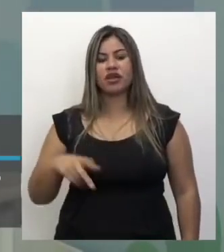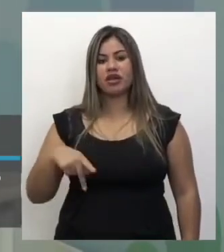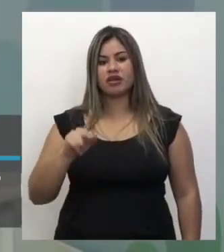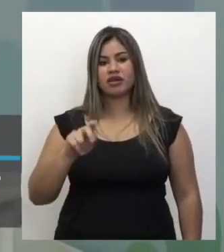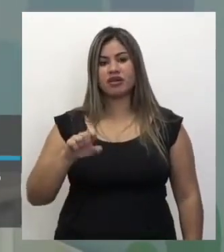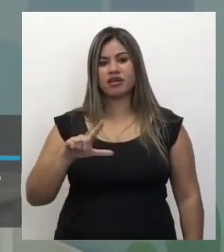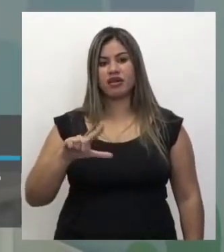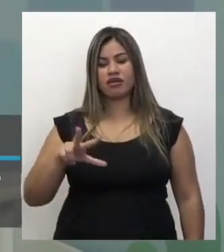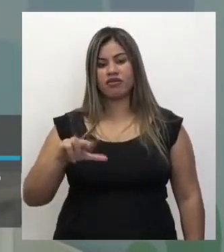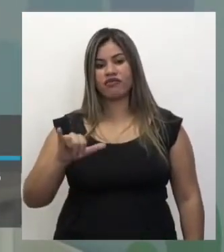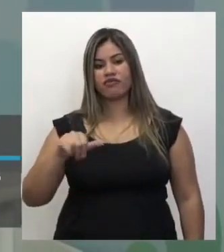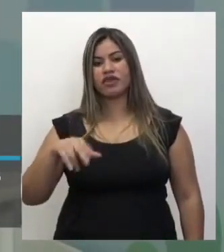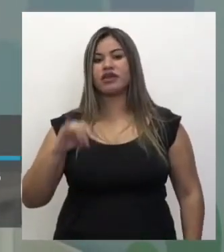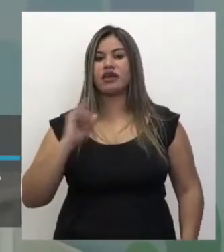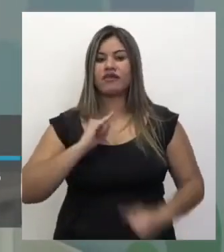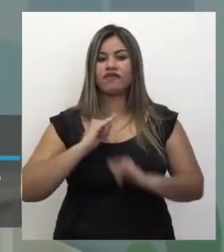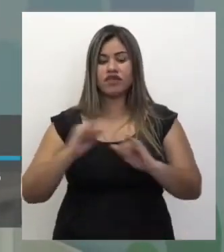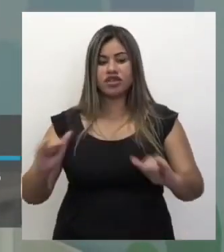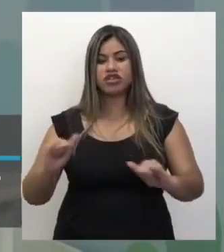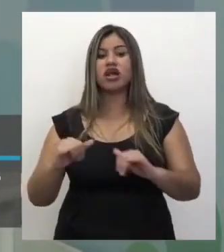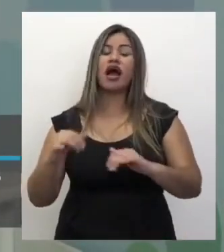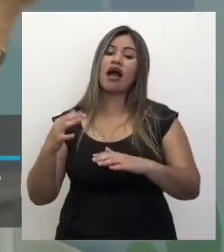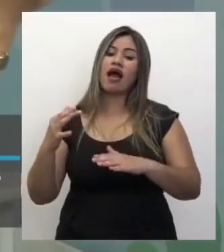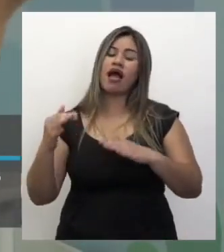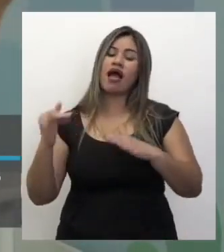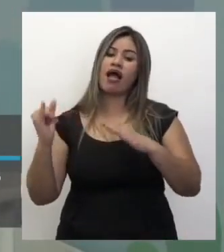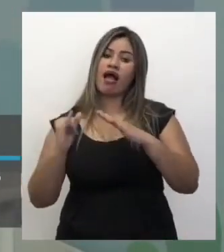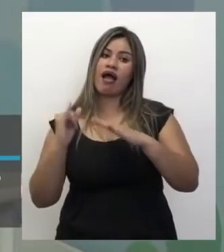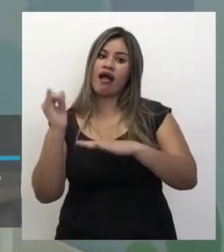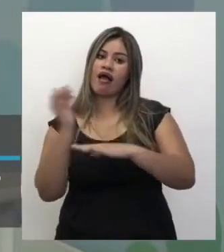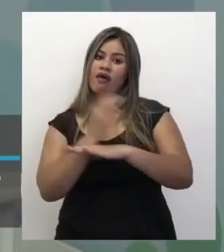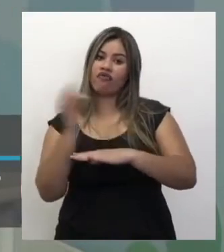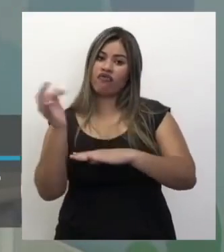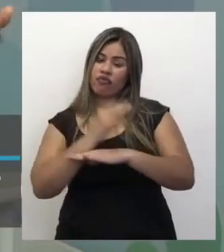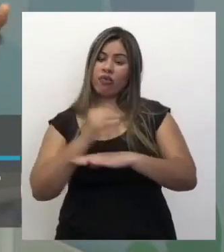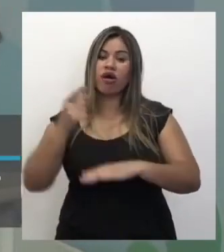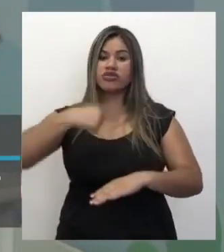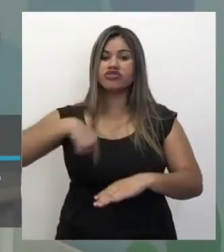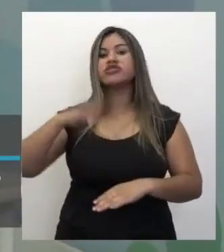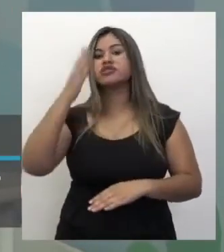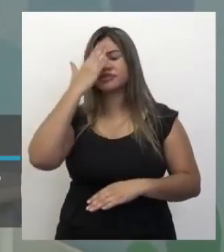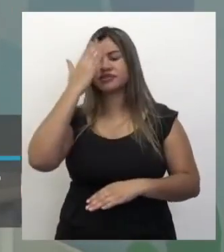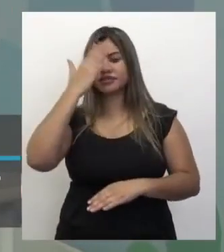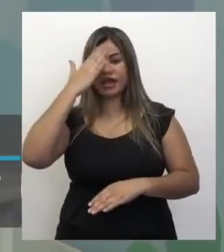fala, porque a linguagem coloquial já é algo mais estruturado. A gente sabe que o